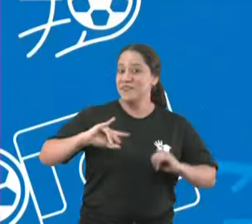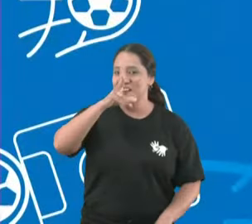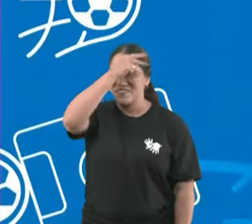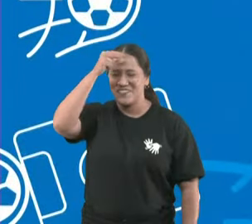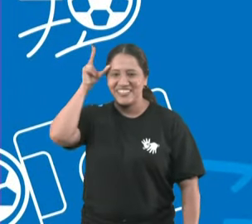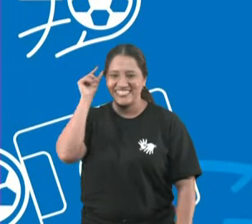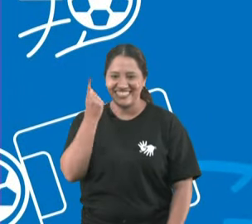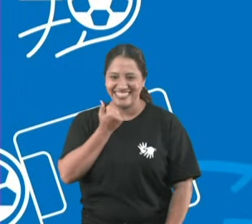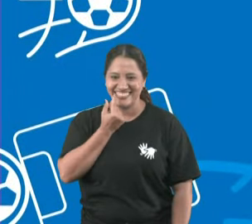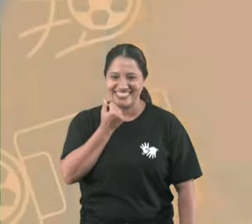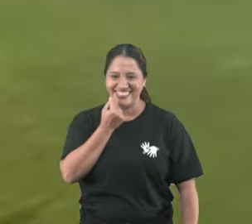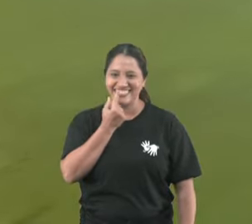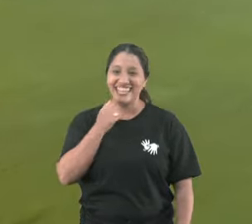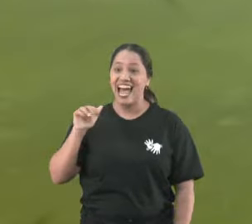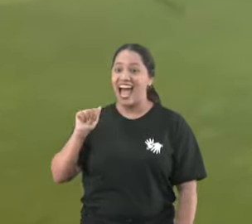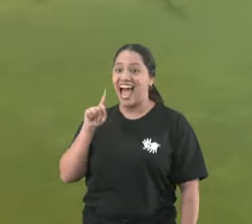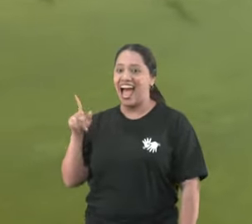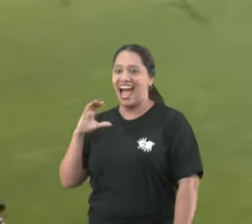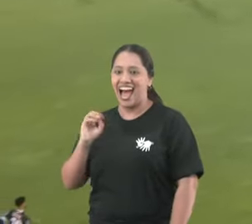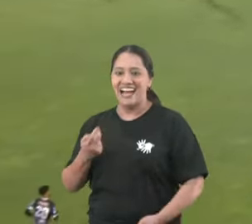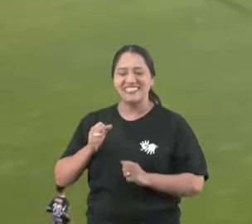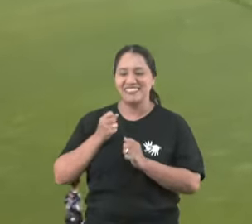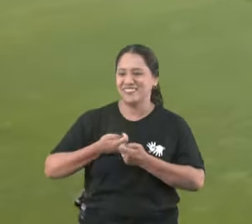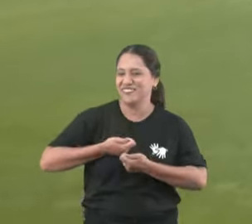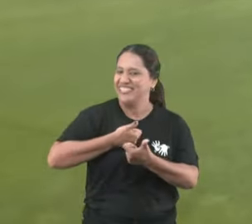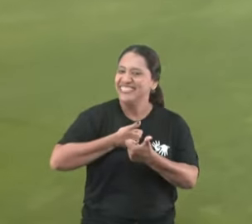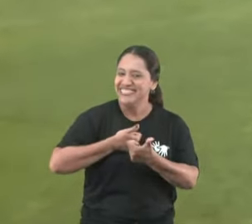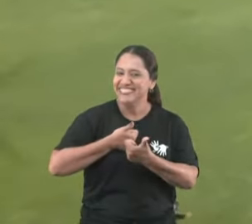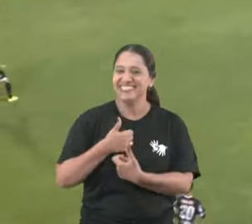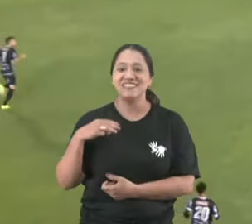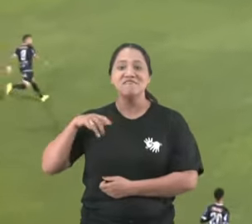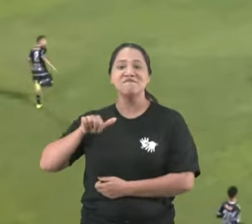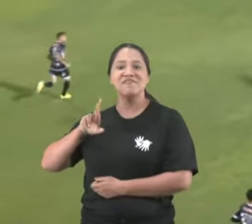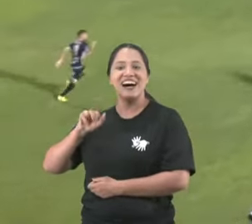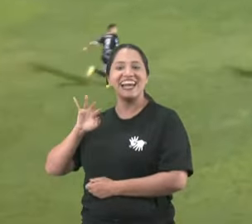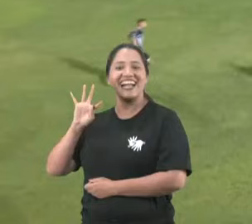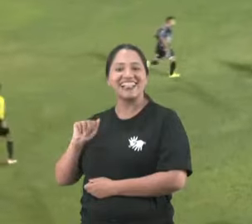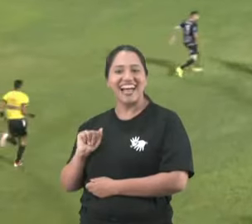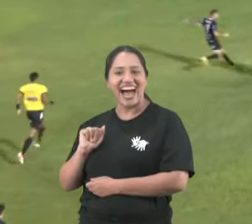Maceió. Azul Benefícios. Maratá.